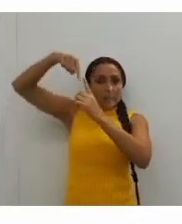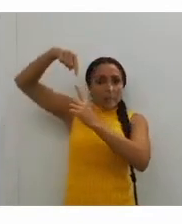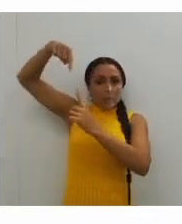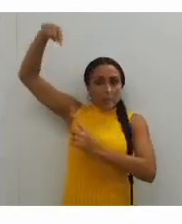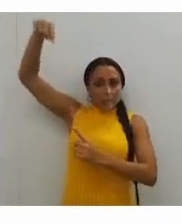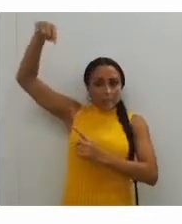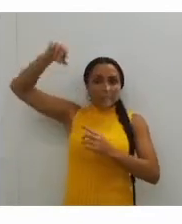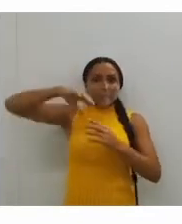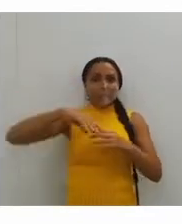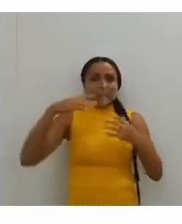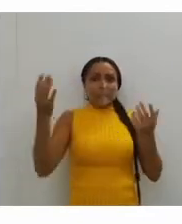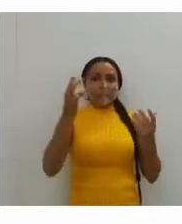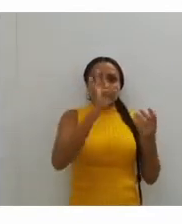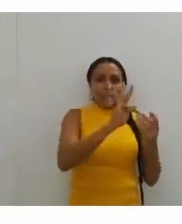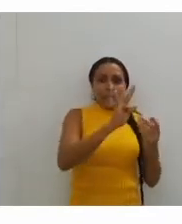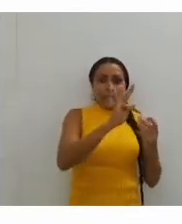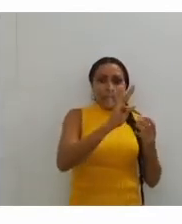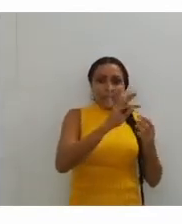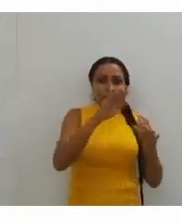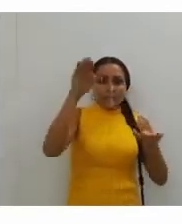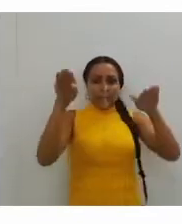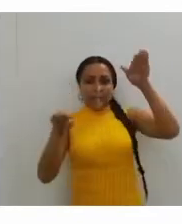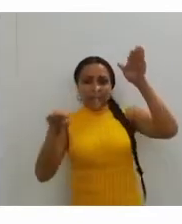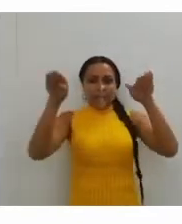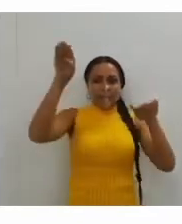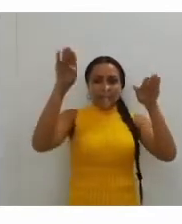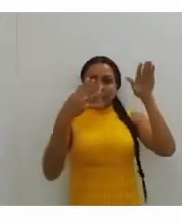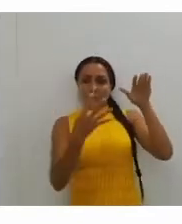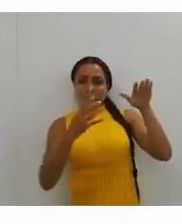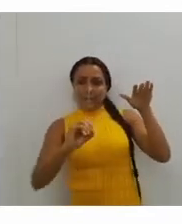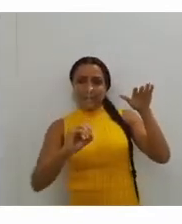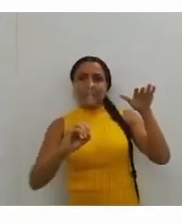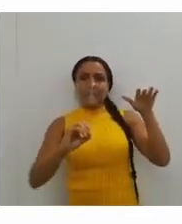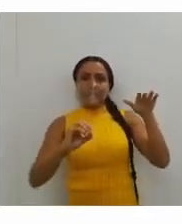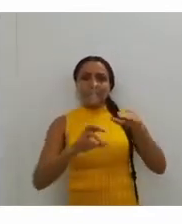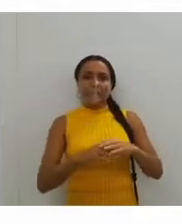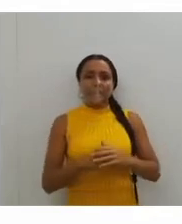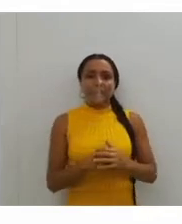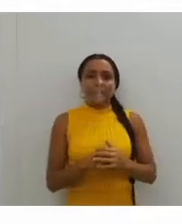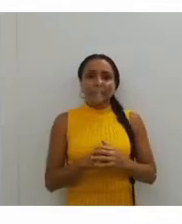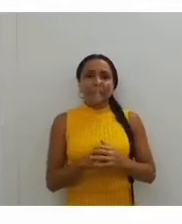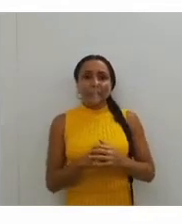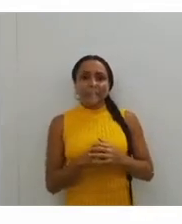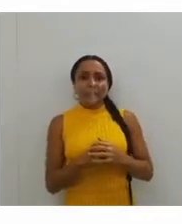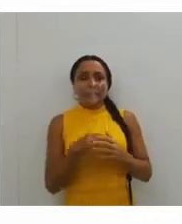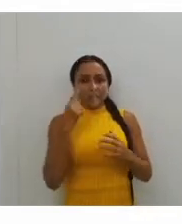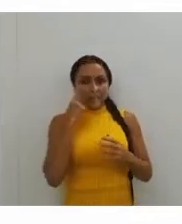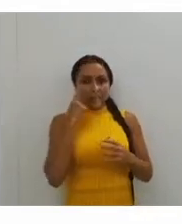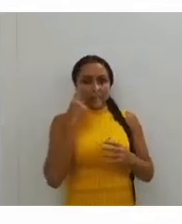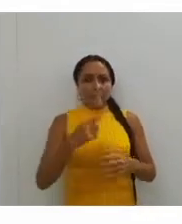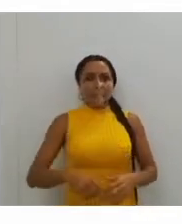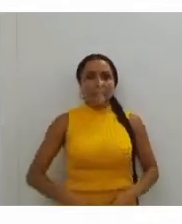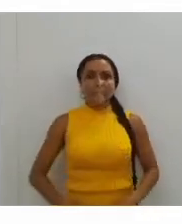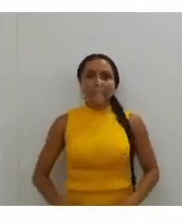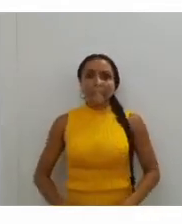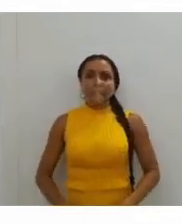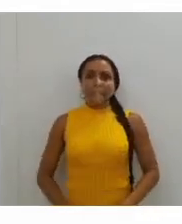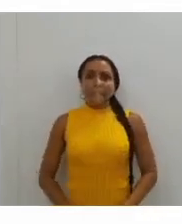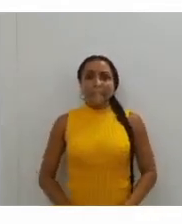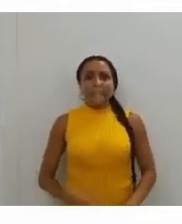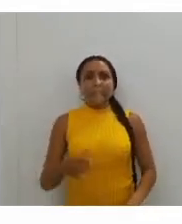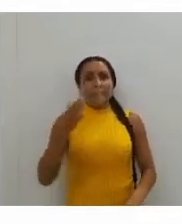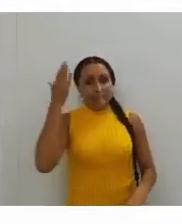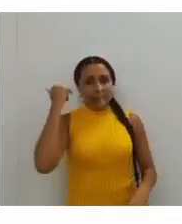tração T tentando equilibrar um peso de 40. Vamos interpretar aqui no quadro, abençoados. Você sabe que a